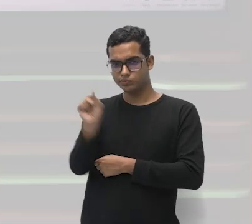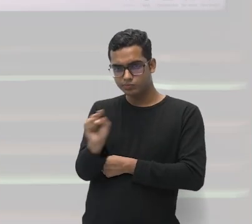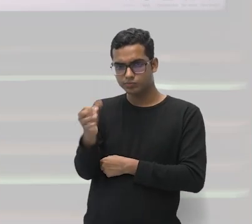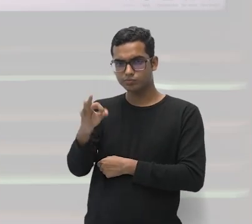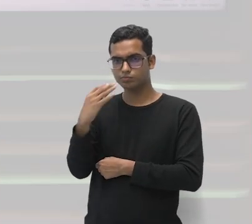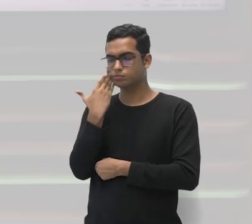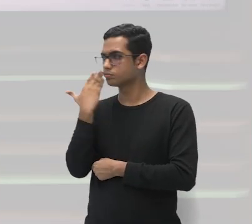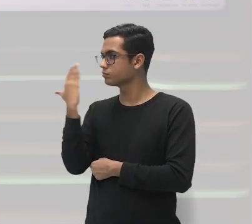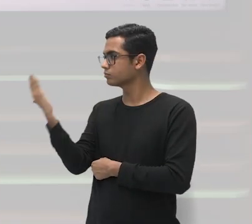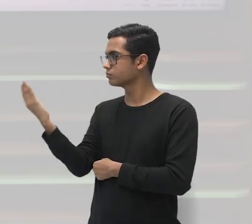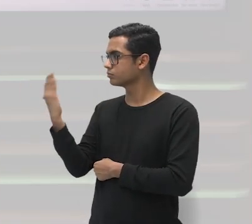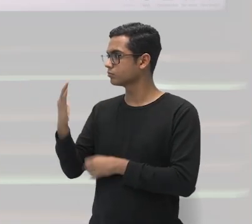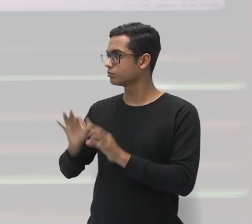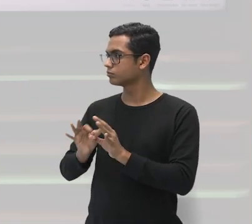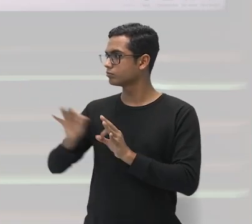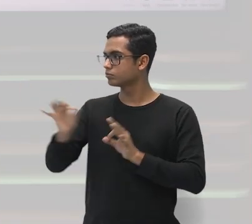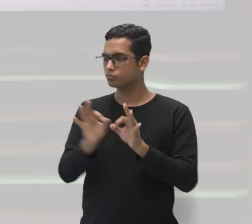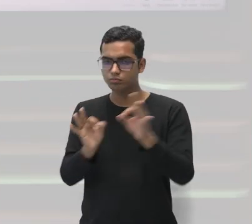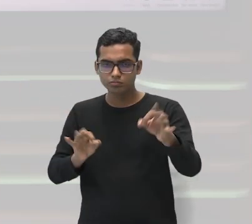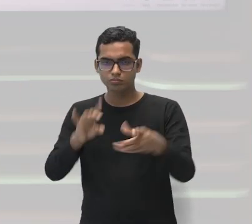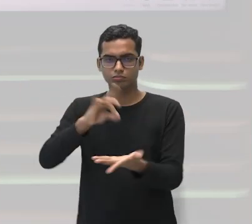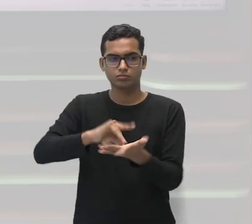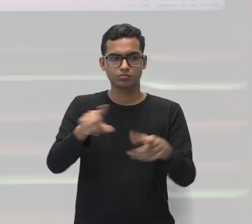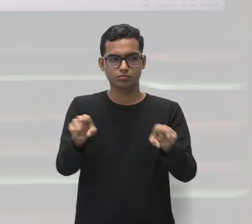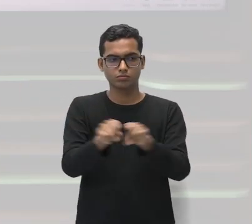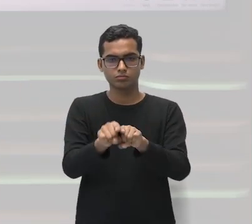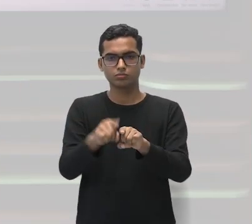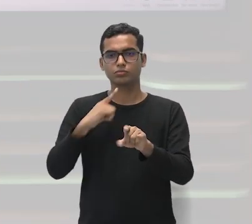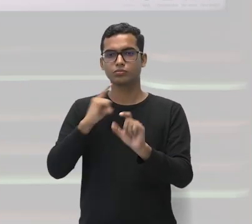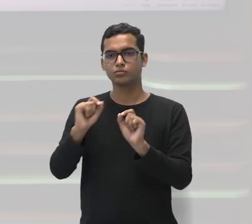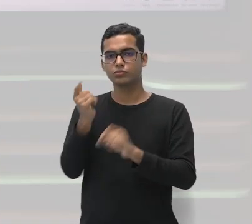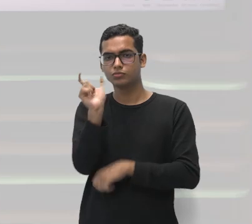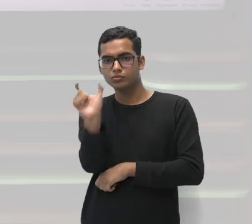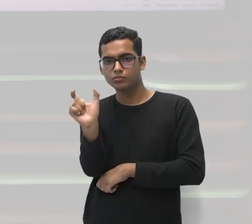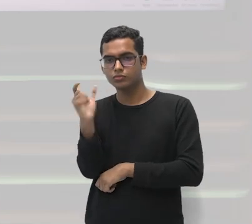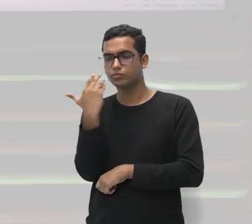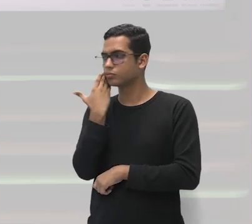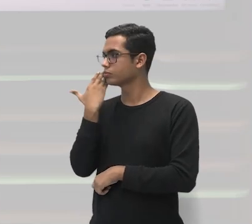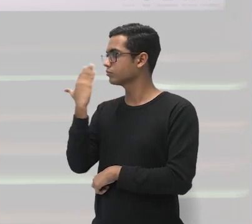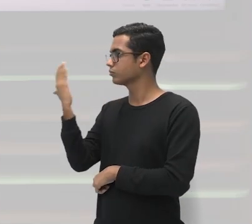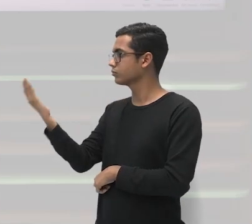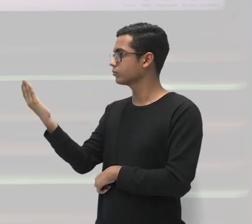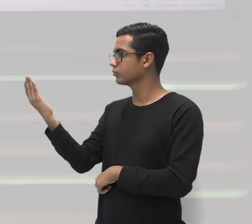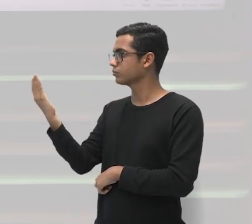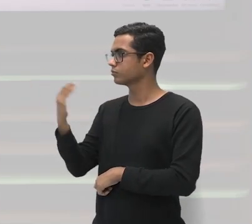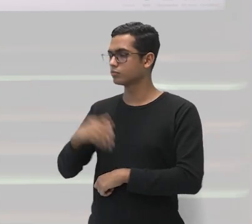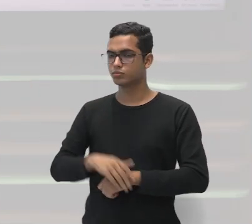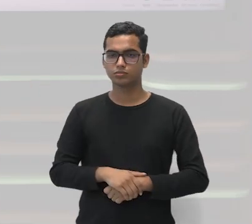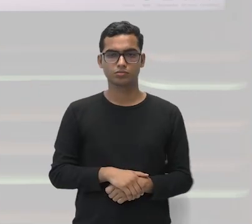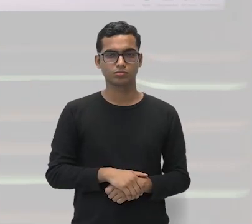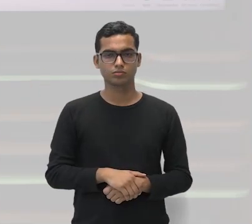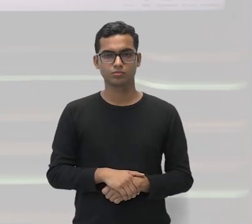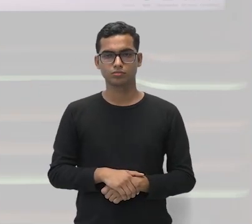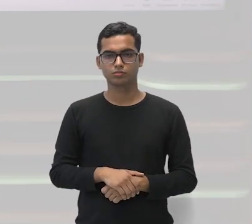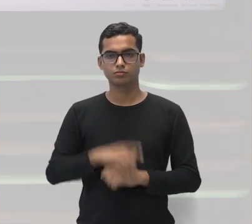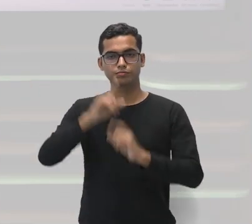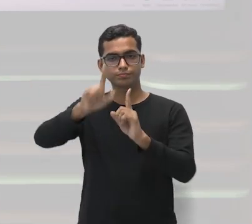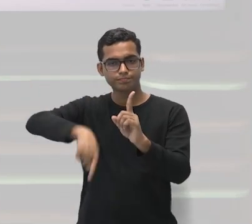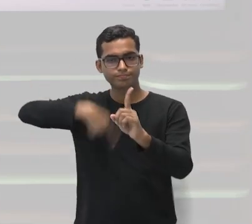bem? Além disso, perceba que tem uma palavra mágica aqui no nosso enunciado, ó. Mais, está dizendo que nós